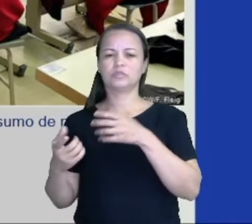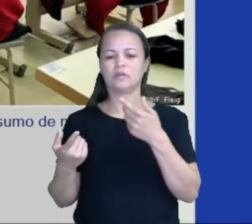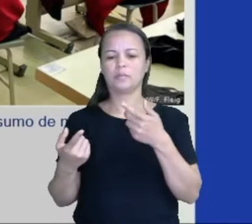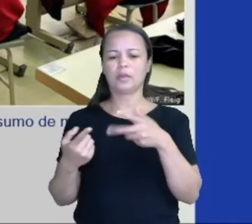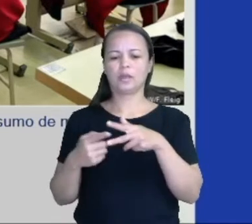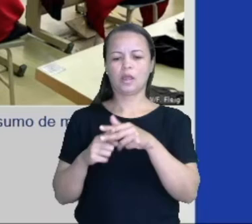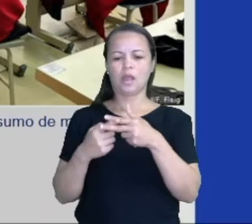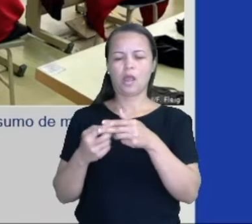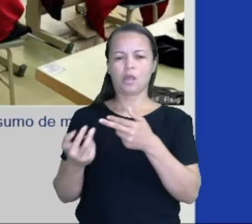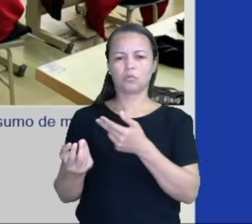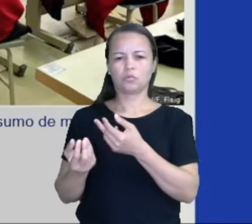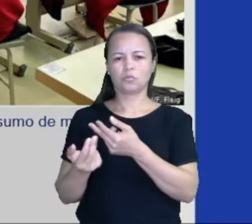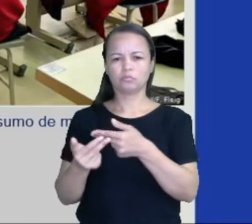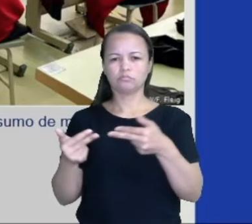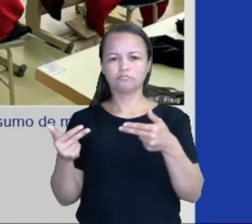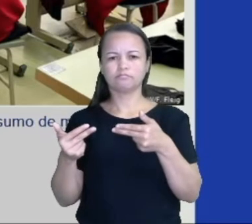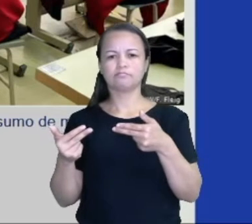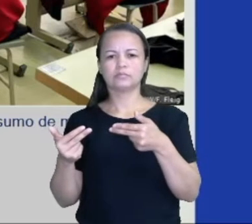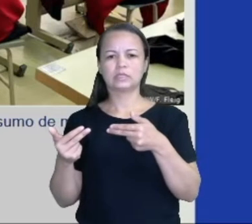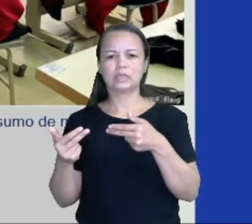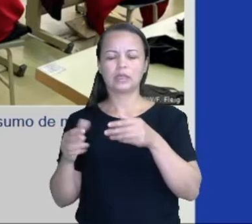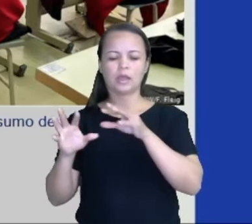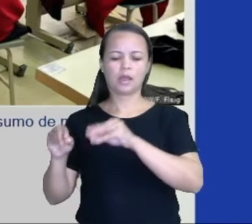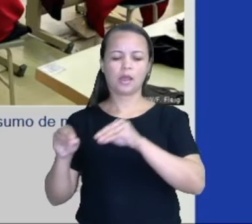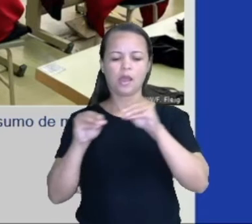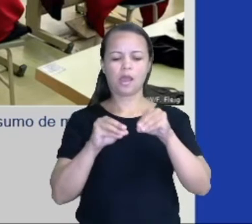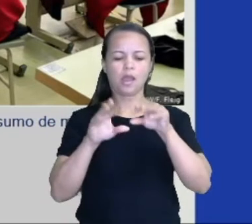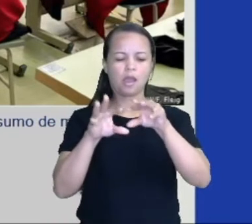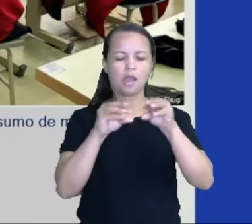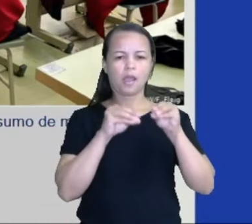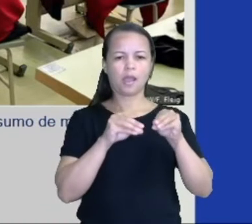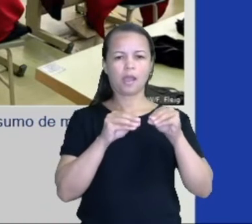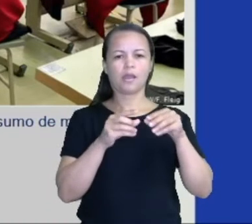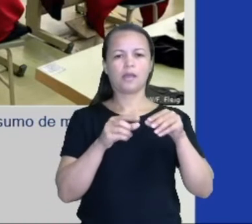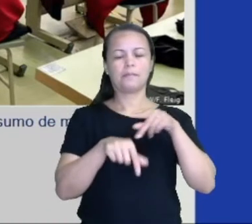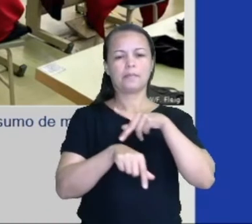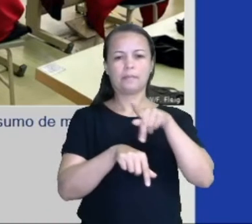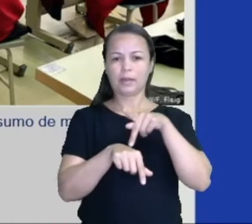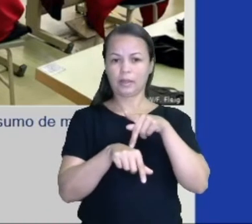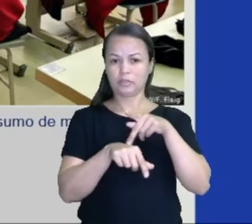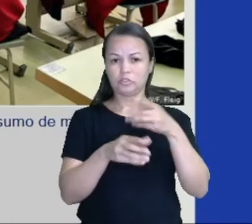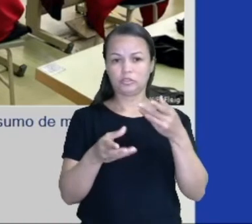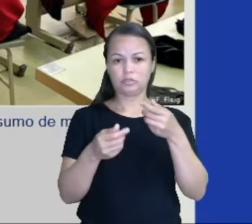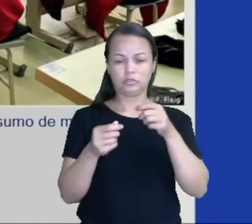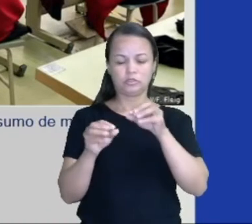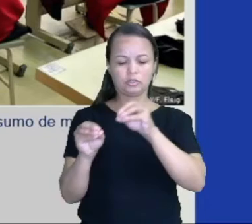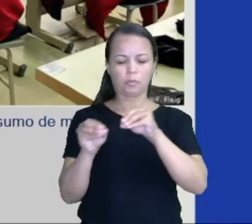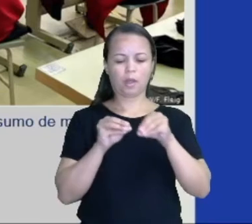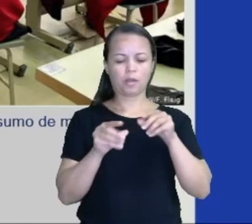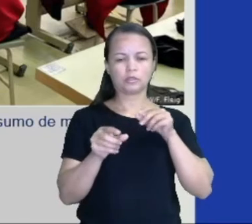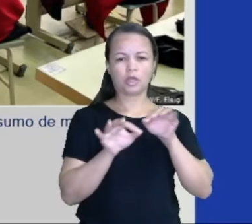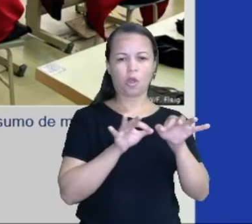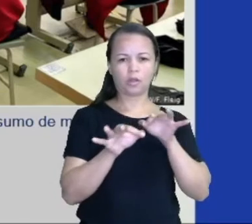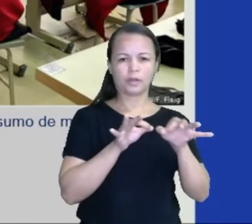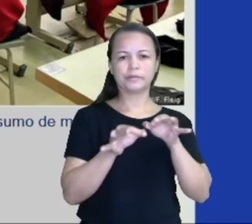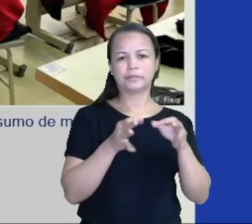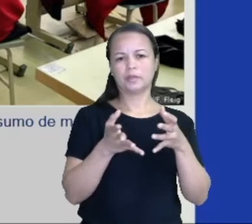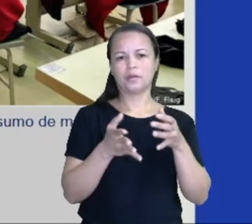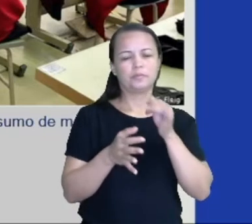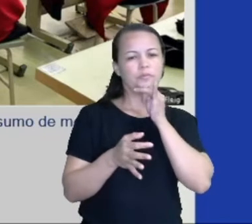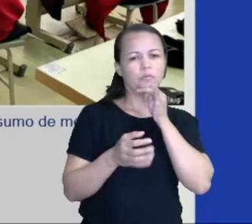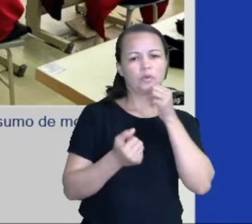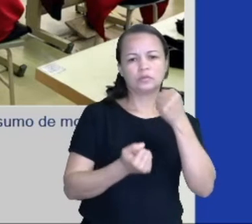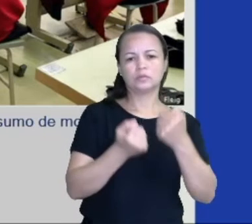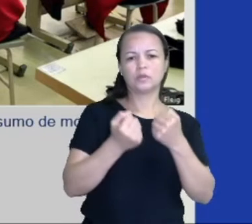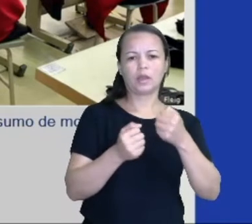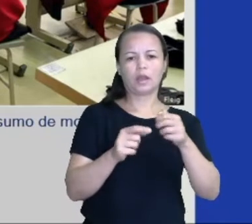peças em cada país e apenas montar de acordo com a sua necessidade. Você também tem isso nos